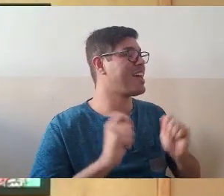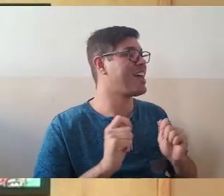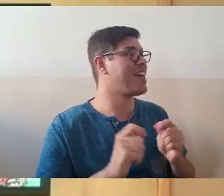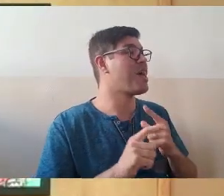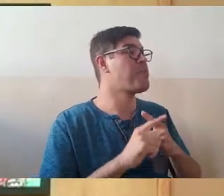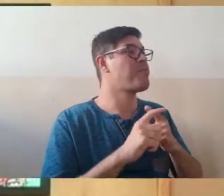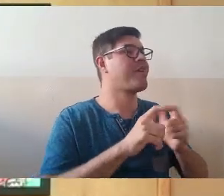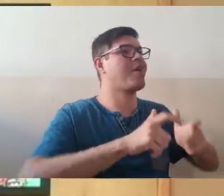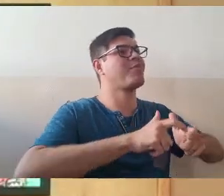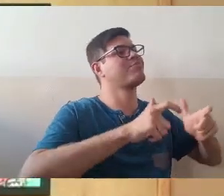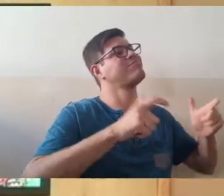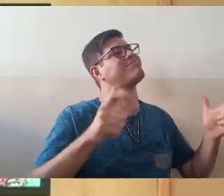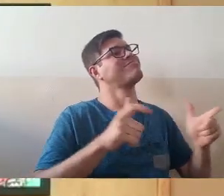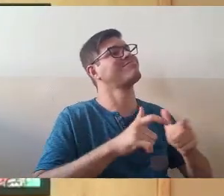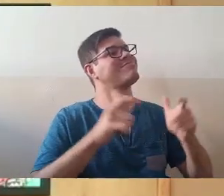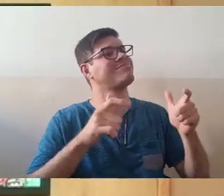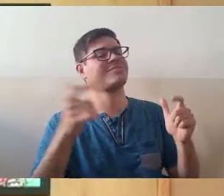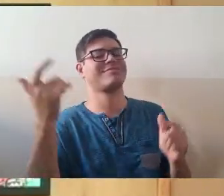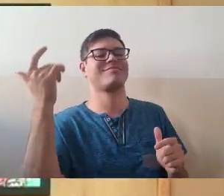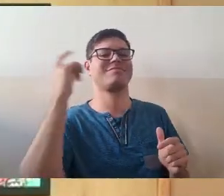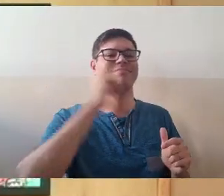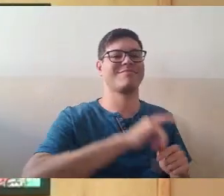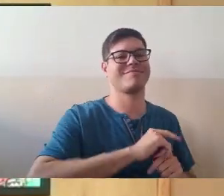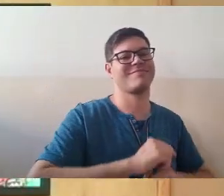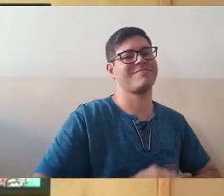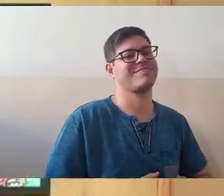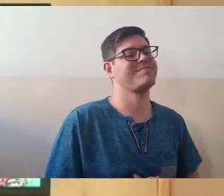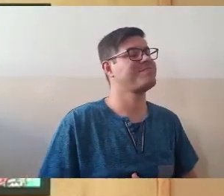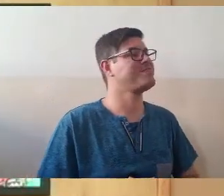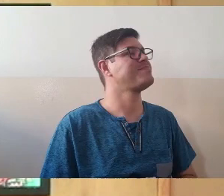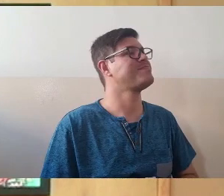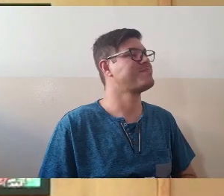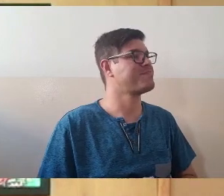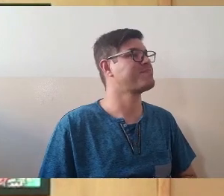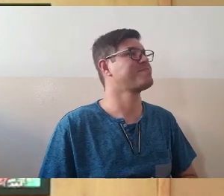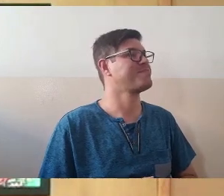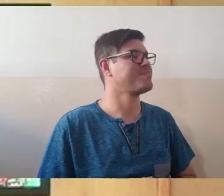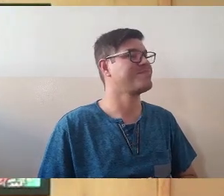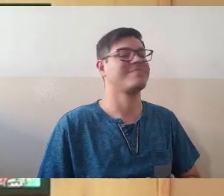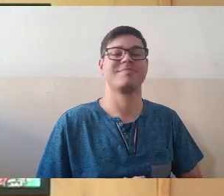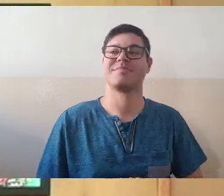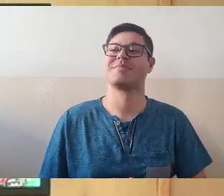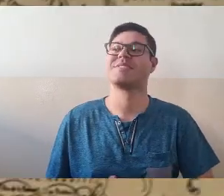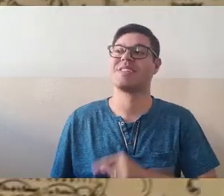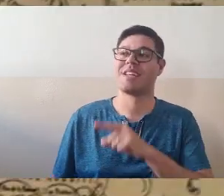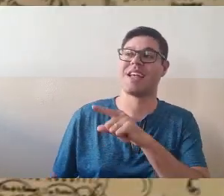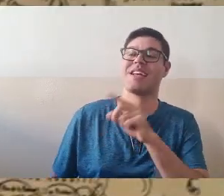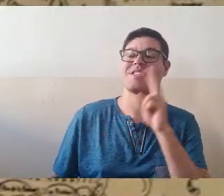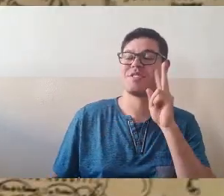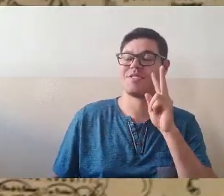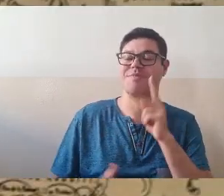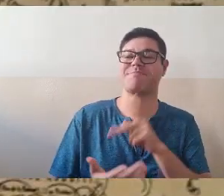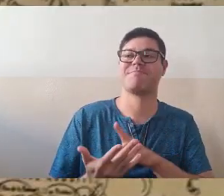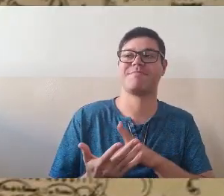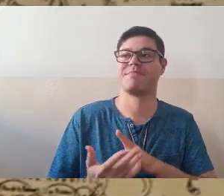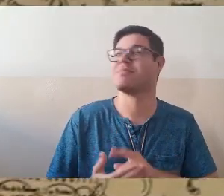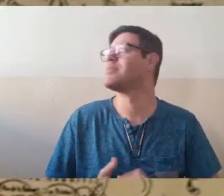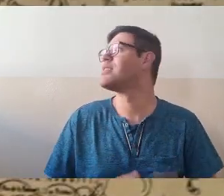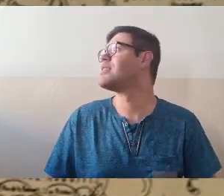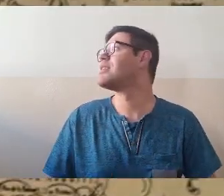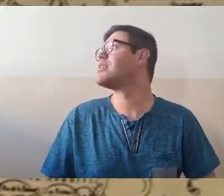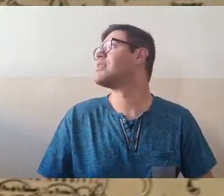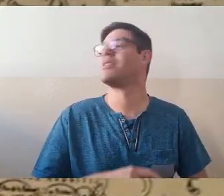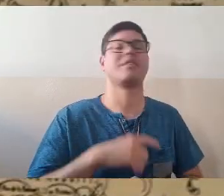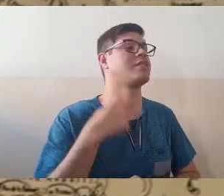aumentar a oferta. Pecúnia vai ficar na história. Vai ficar na história. Mas é verdade. Por quê? A gente tem que dar o passo de